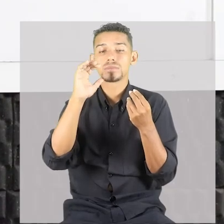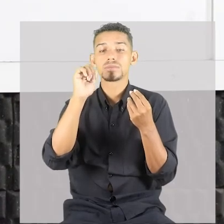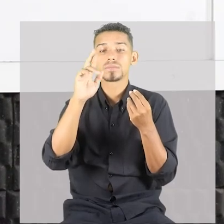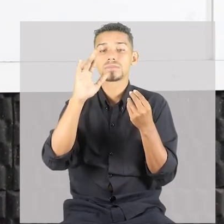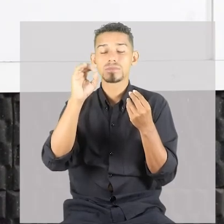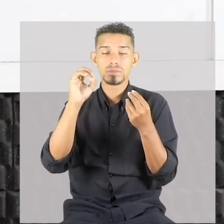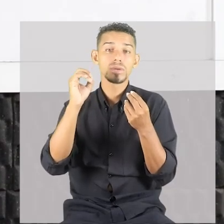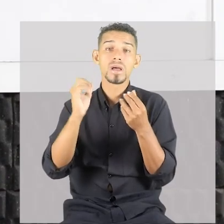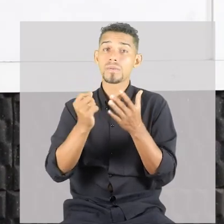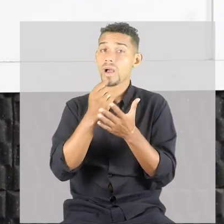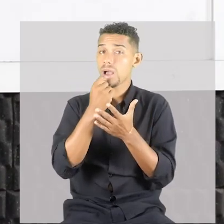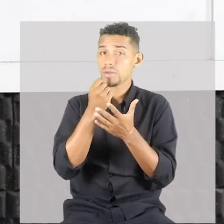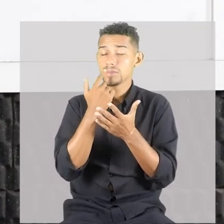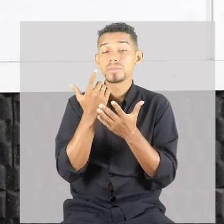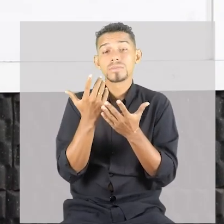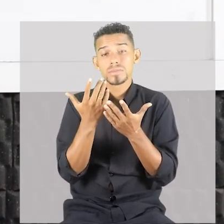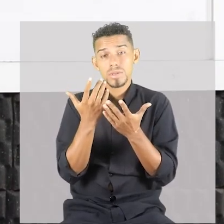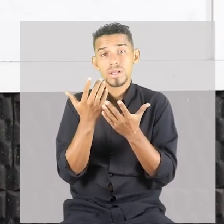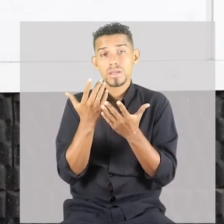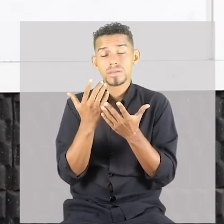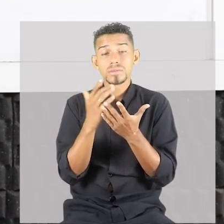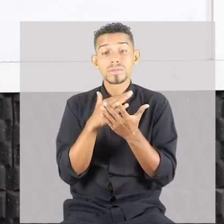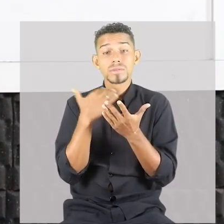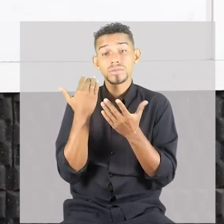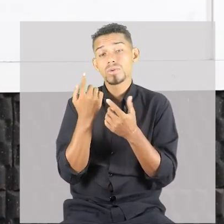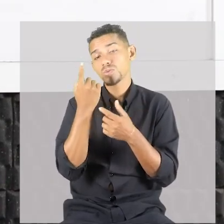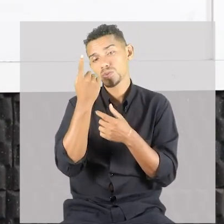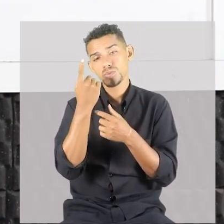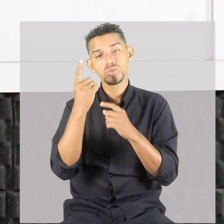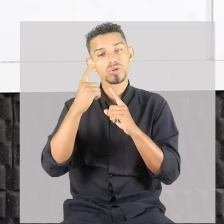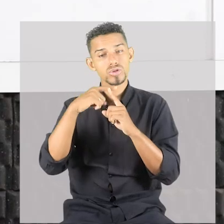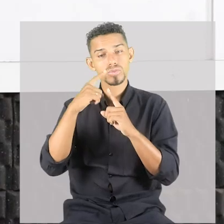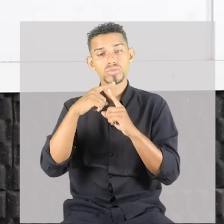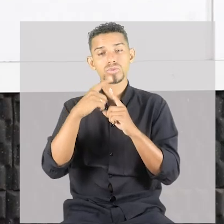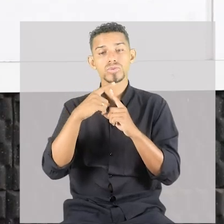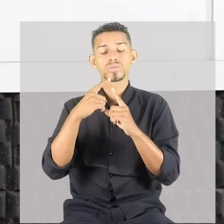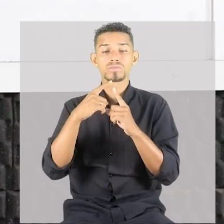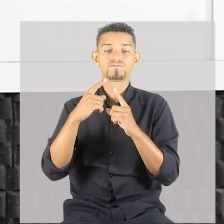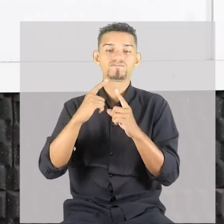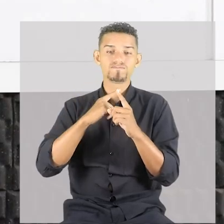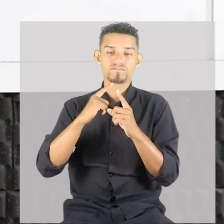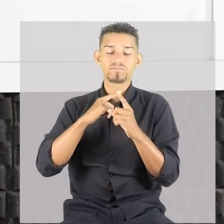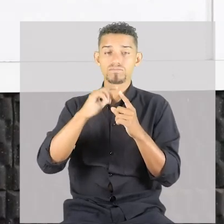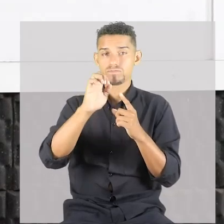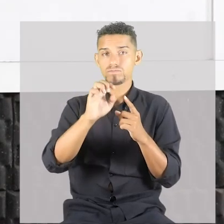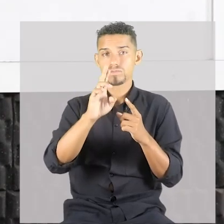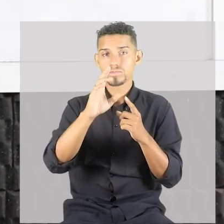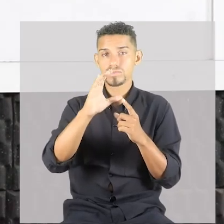Você toma antibiótico para matar o único tipo de organismo aí, né,